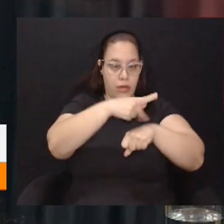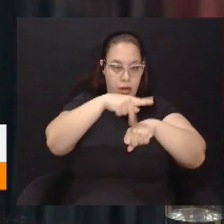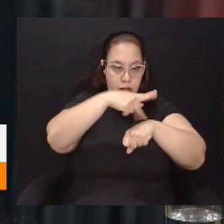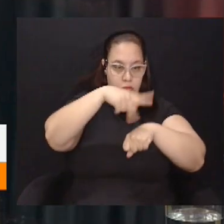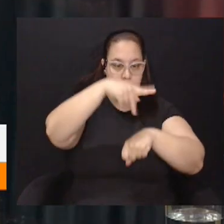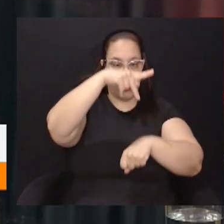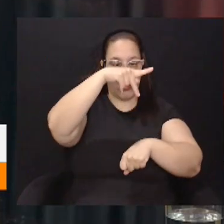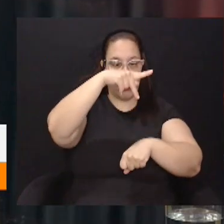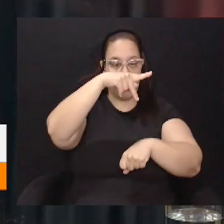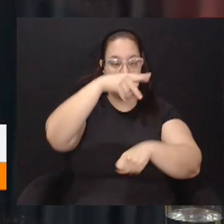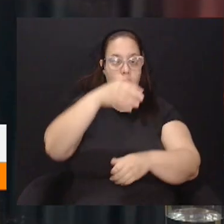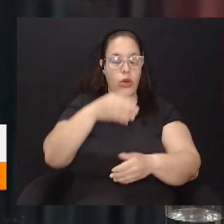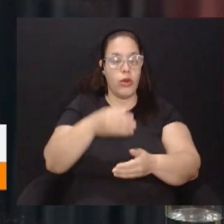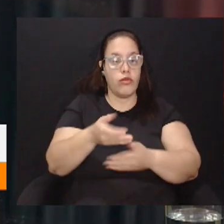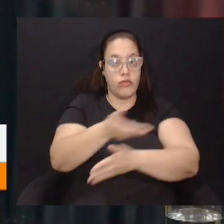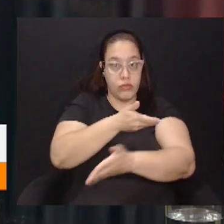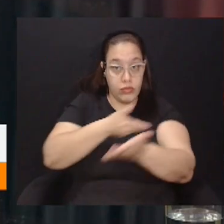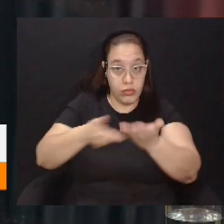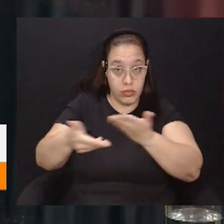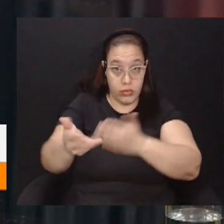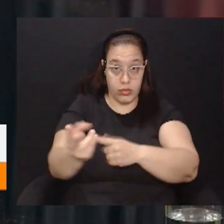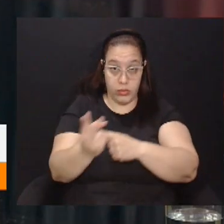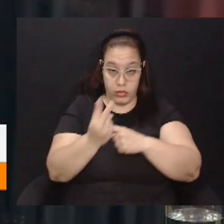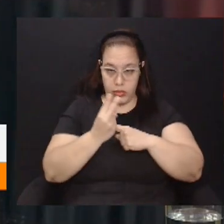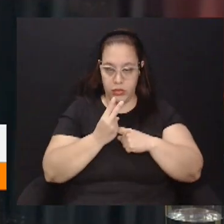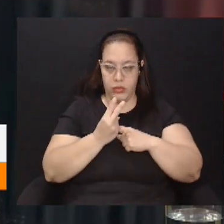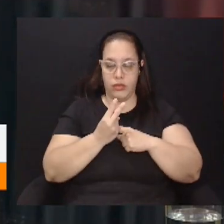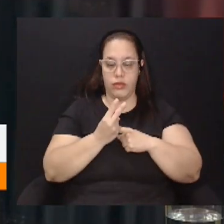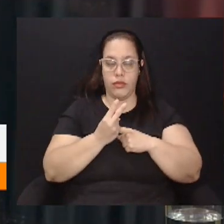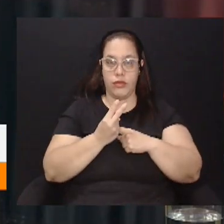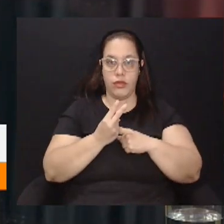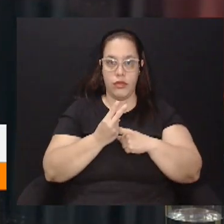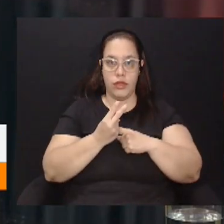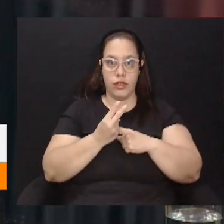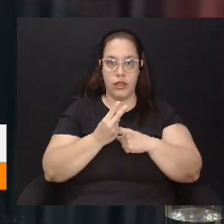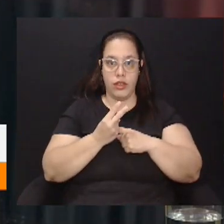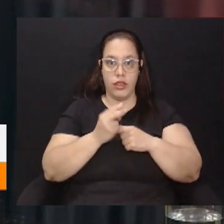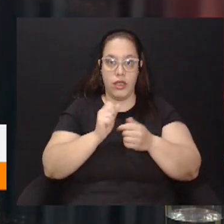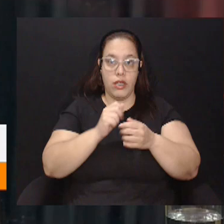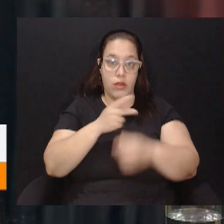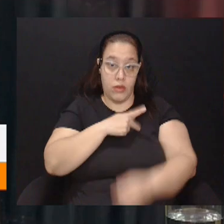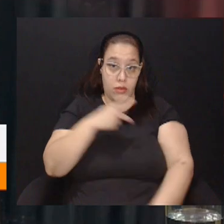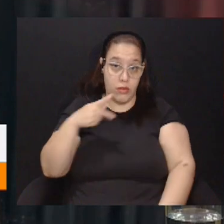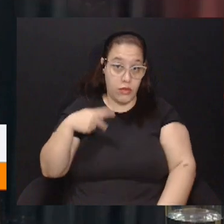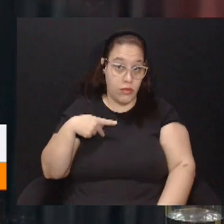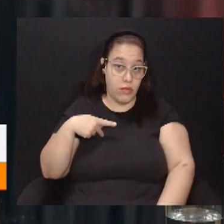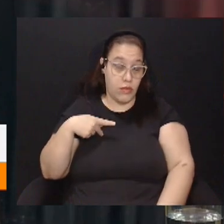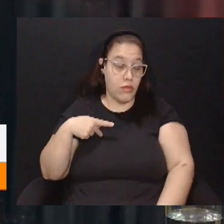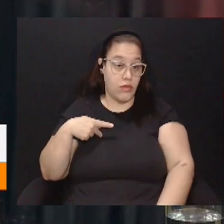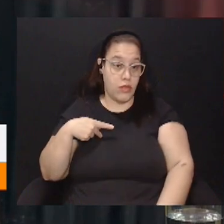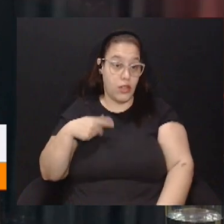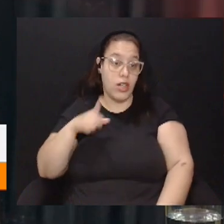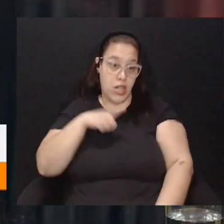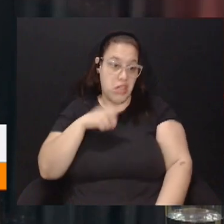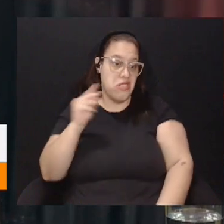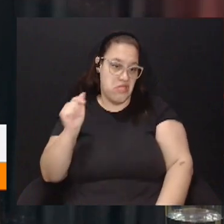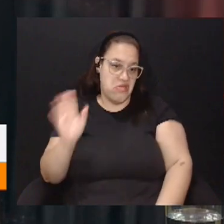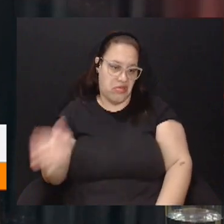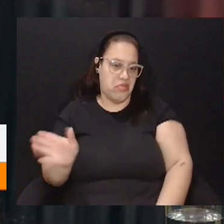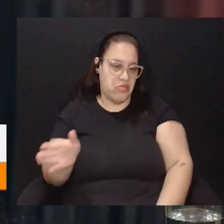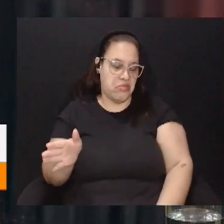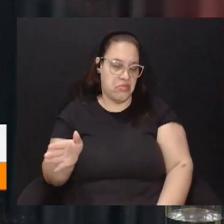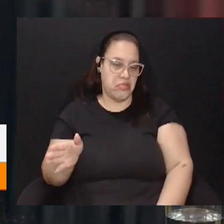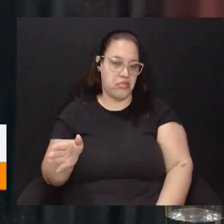tomando emprestado aquela atividade pastoril que já provavelmente existia.